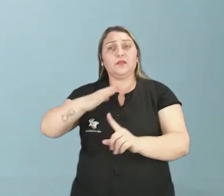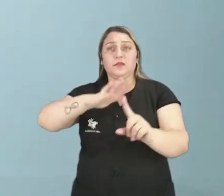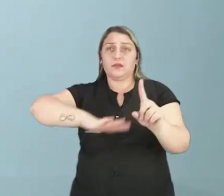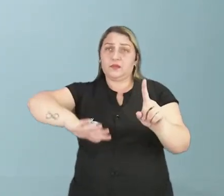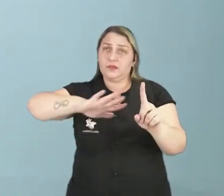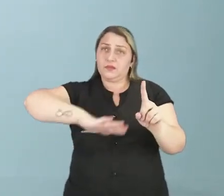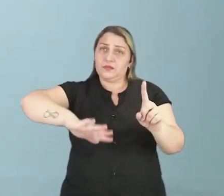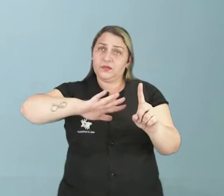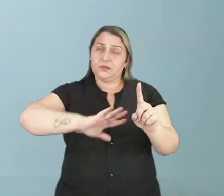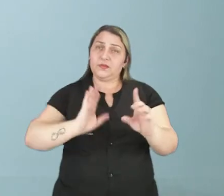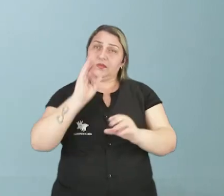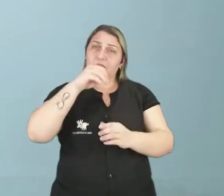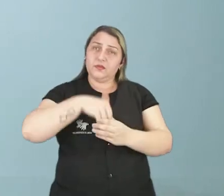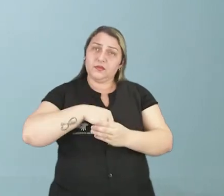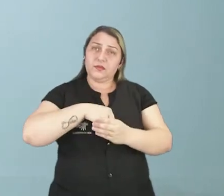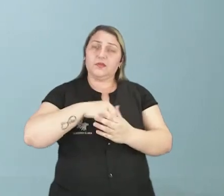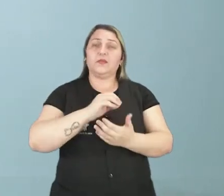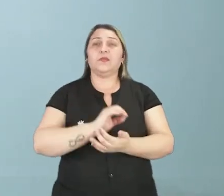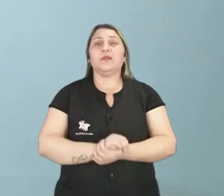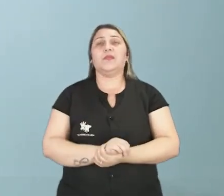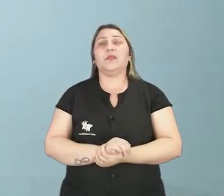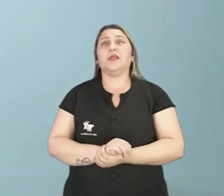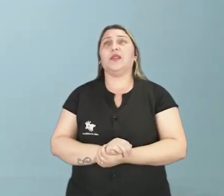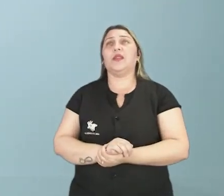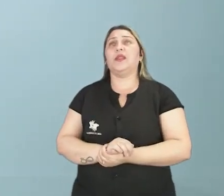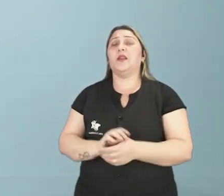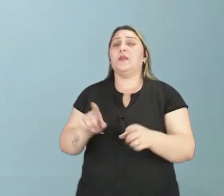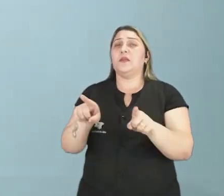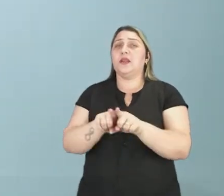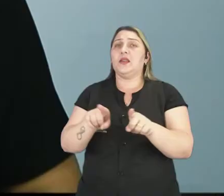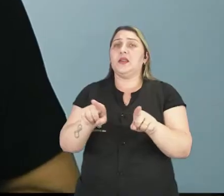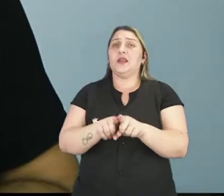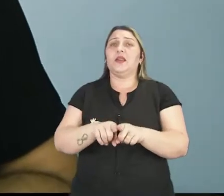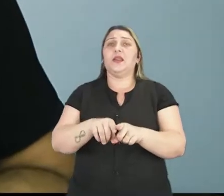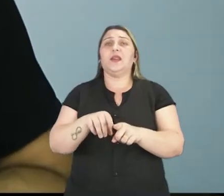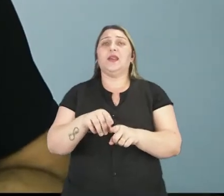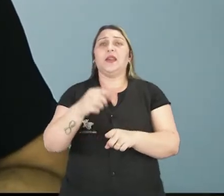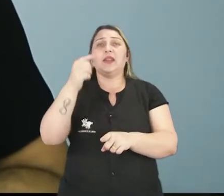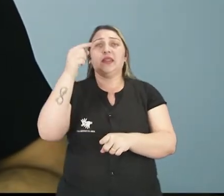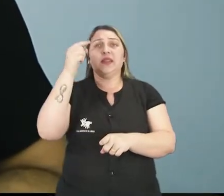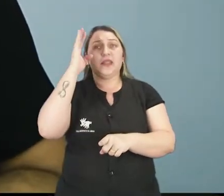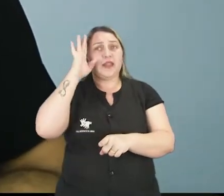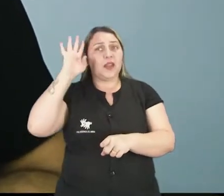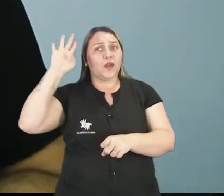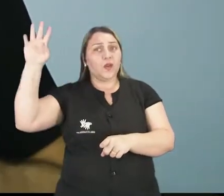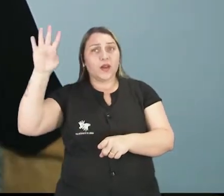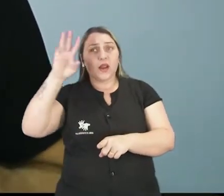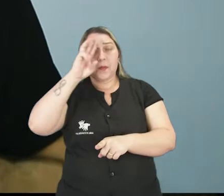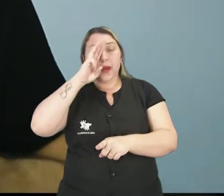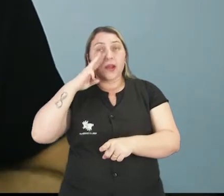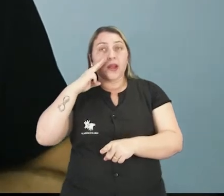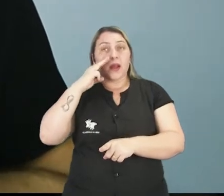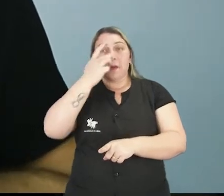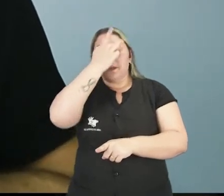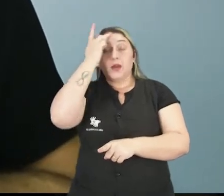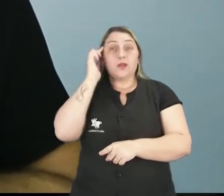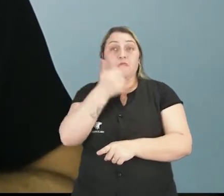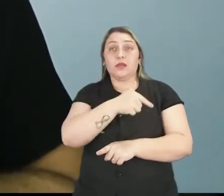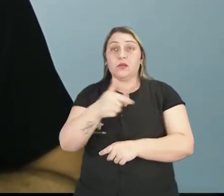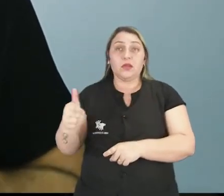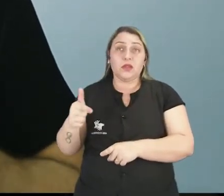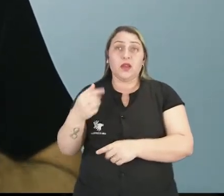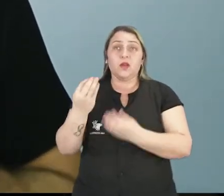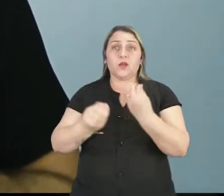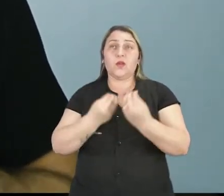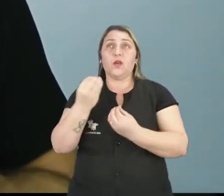que ele está inserido. E estar alheio, na concepção marxista, é dizer que a pessoa não tem noção